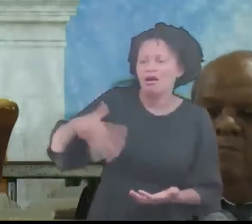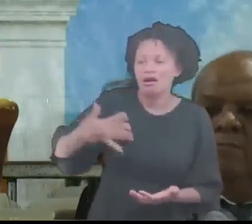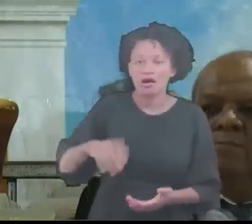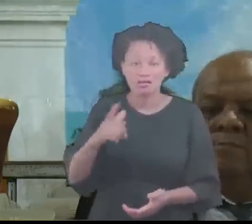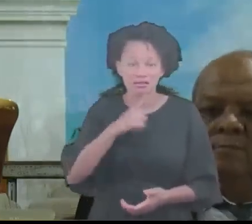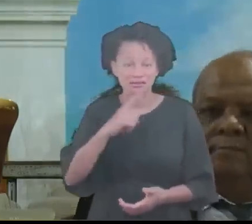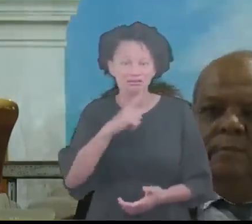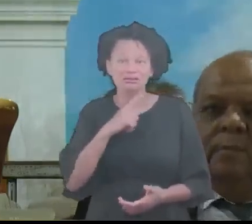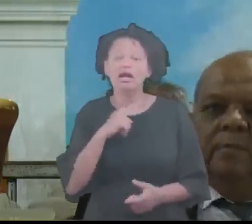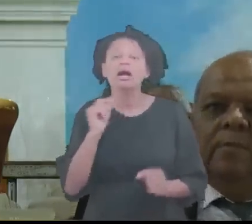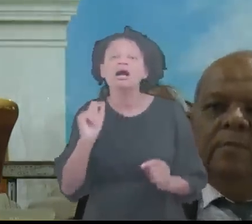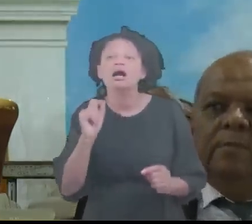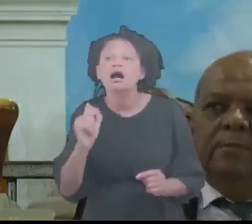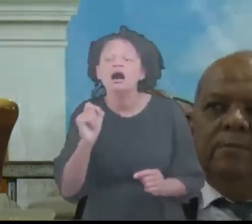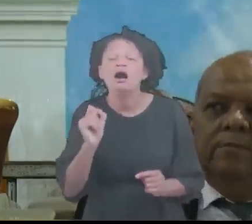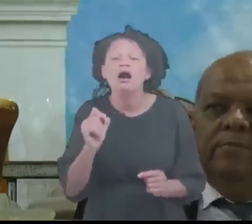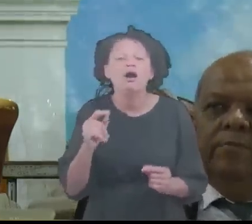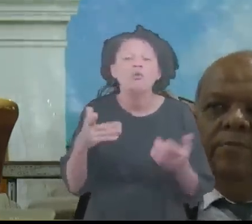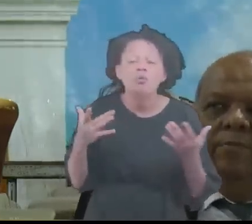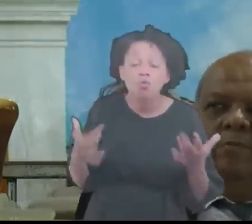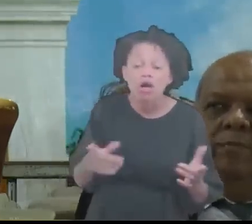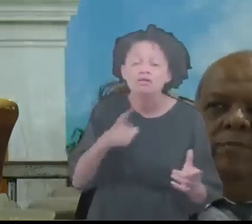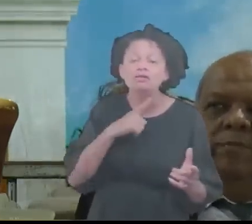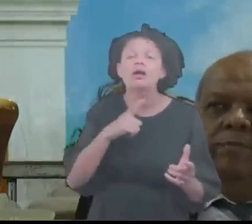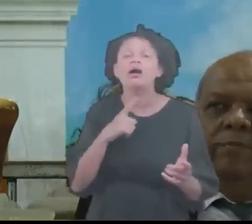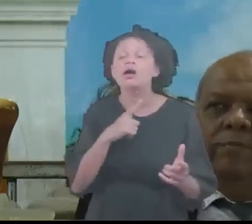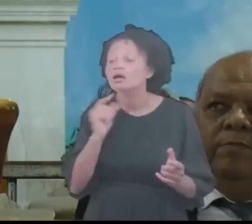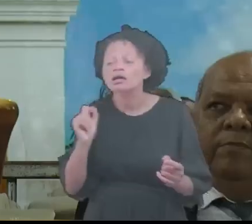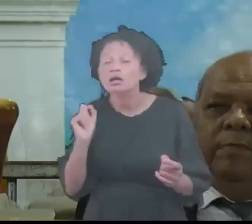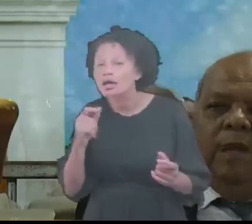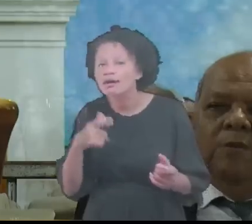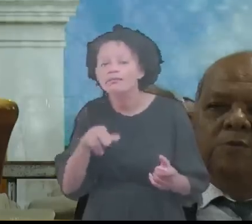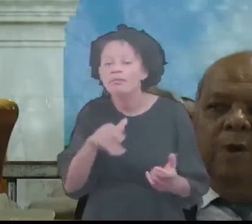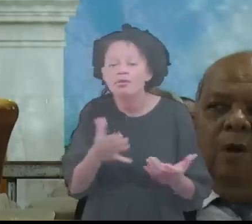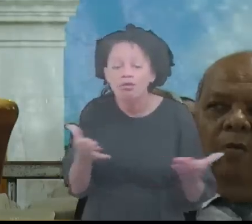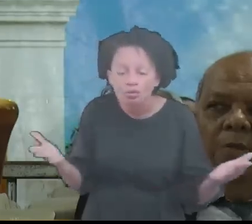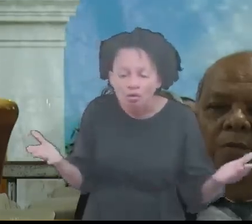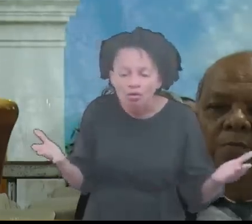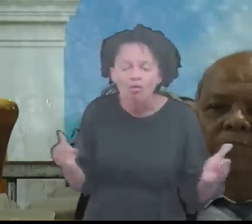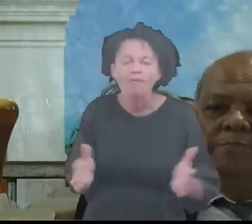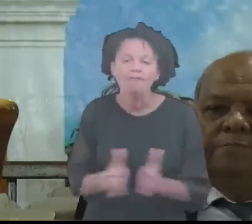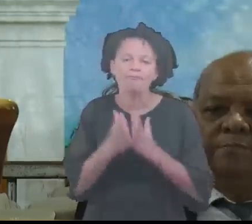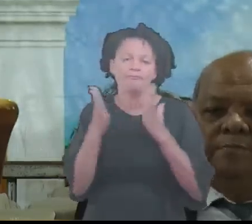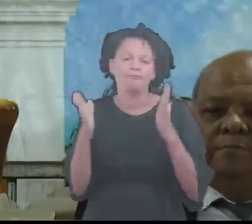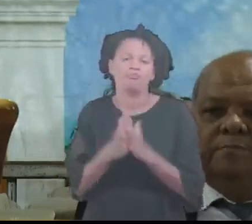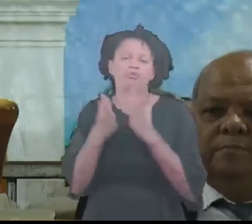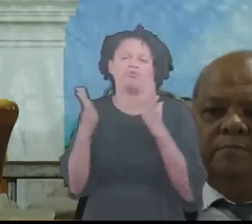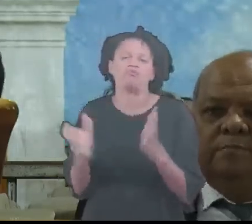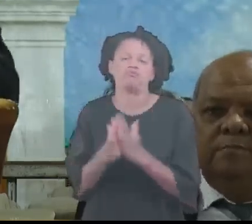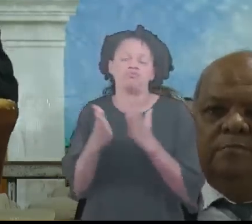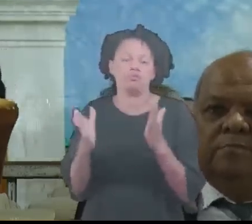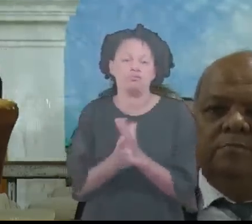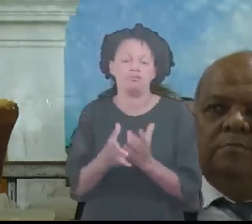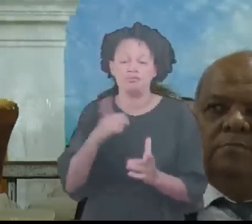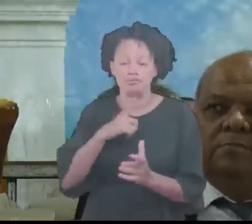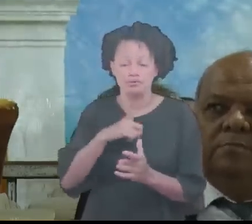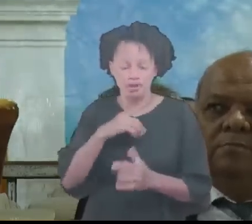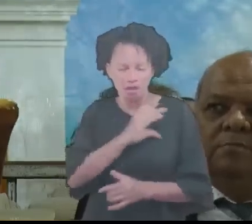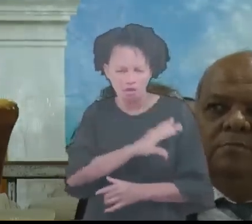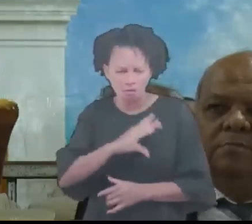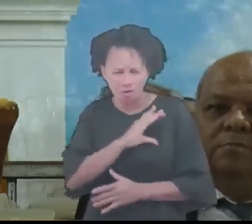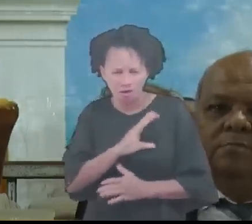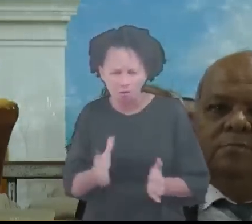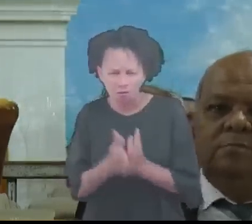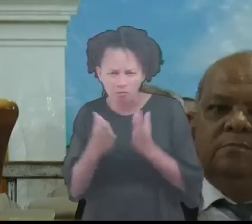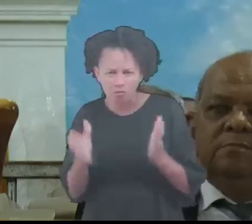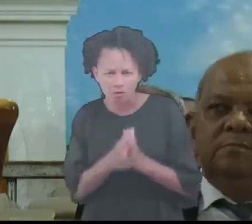ter dado a quem? O que foi que ele disse? Era para ter dado a quem, meus irmãos? Aos pobres. Mas ele tinha compaixão dos pobres, irmão?